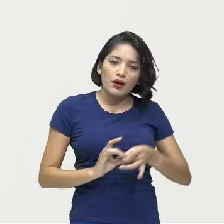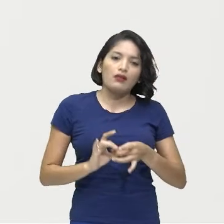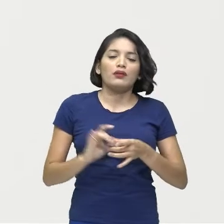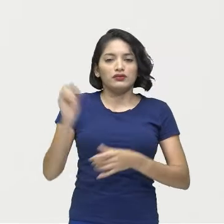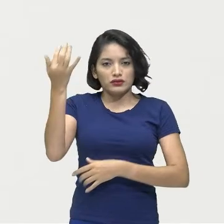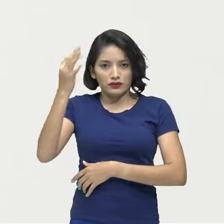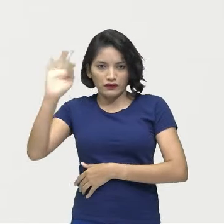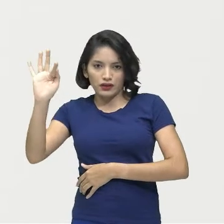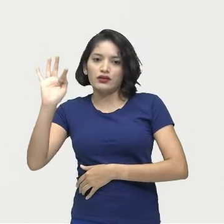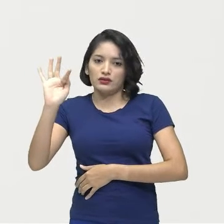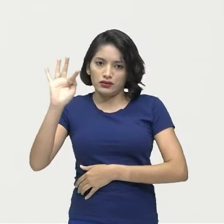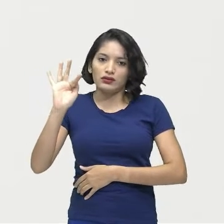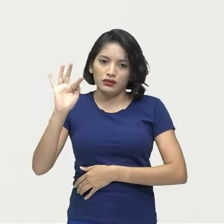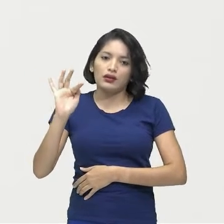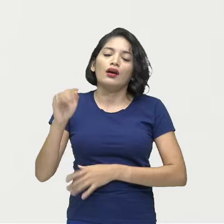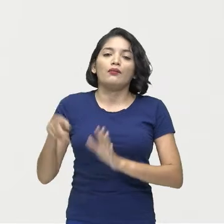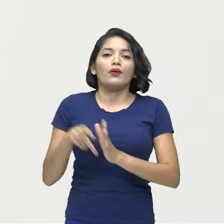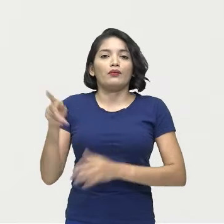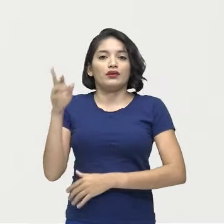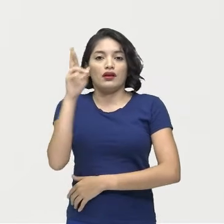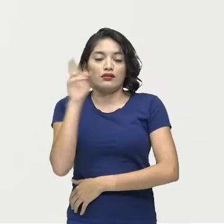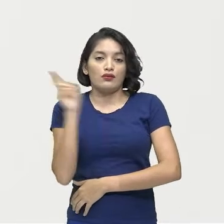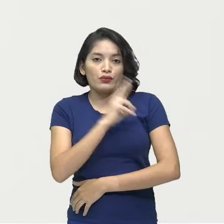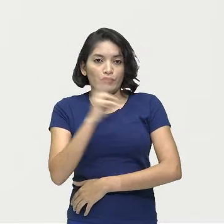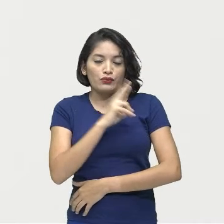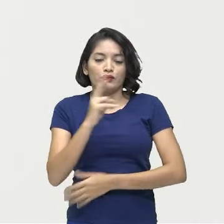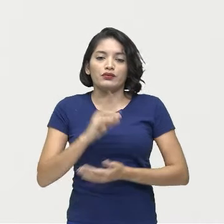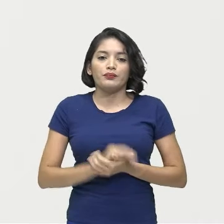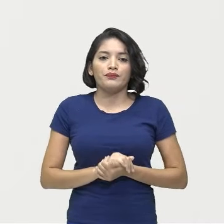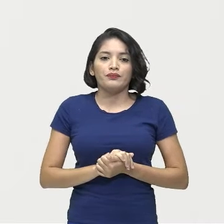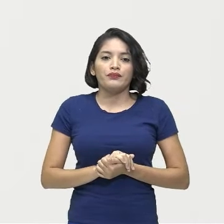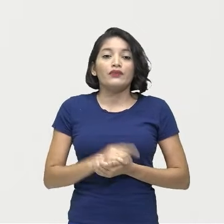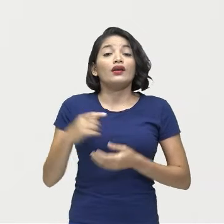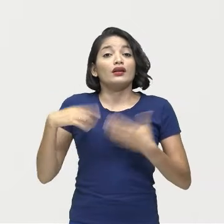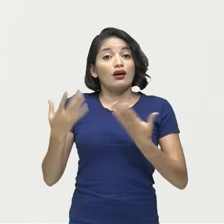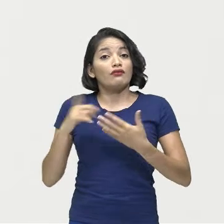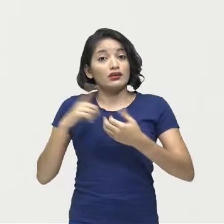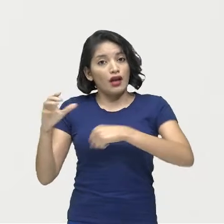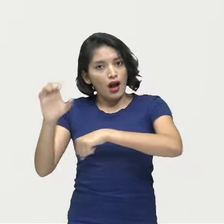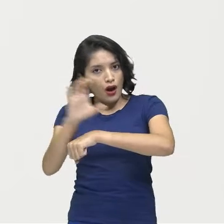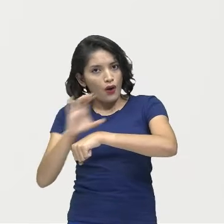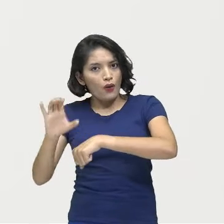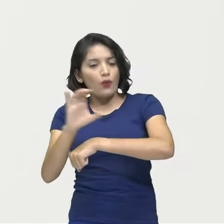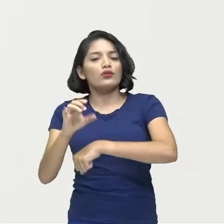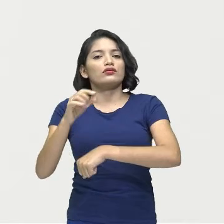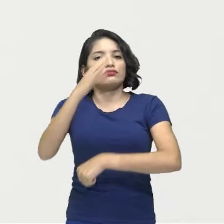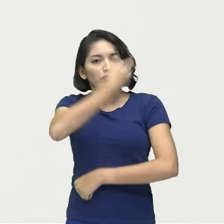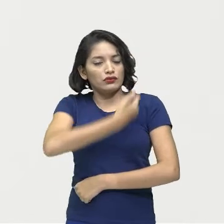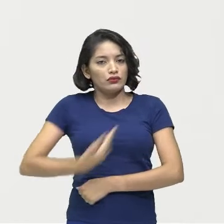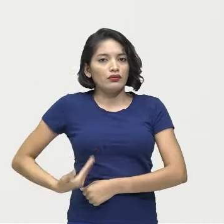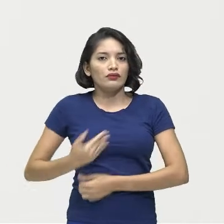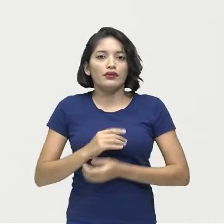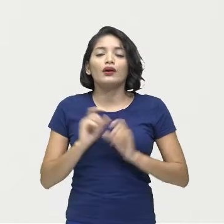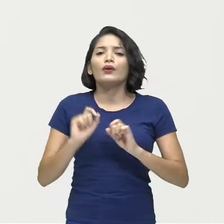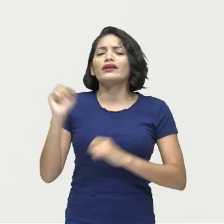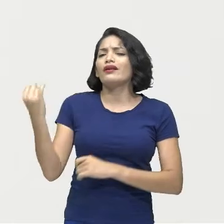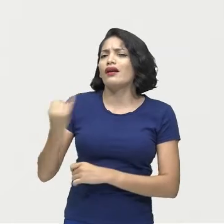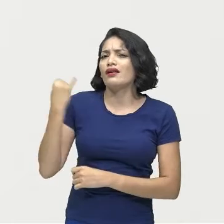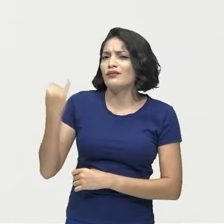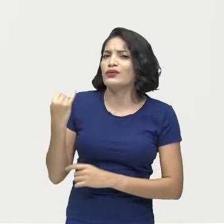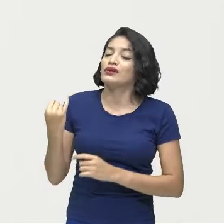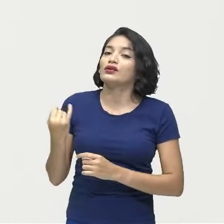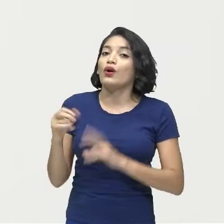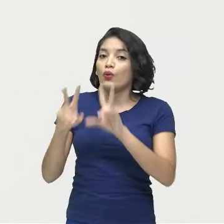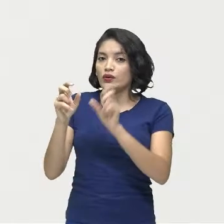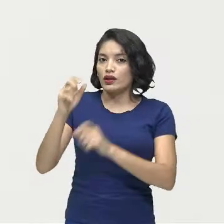federativas, né, soviéticas da Rússia. Então, nós vamos ter a constituição desse governo. Uma coisa muito importante a falar sobre Lenin,